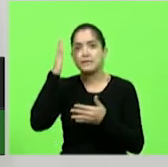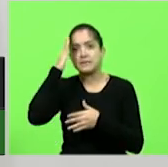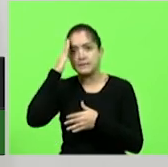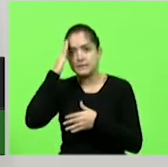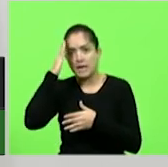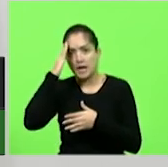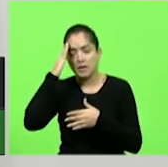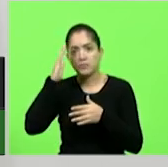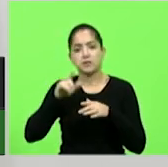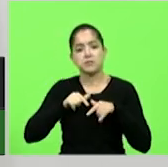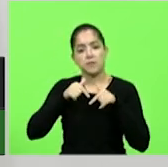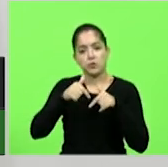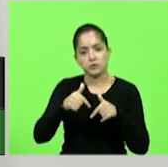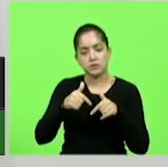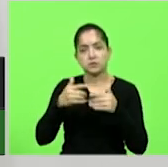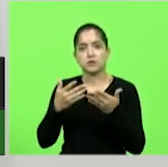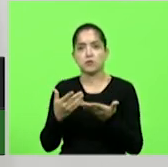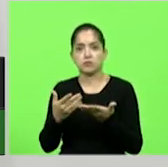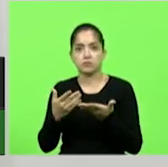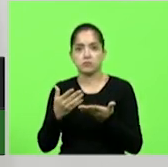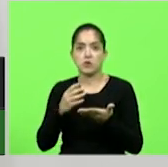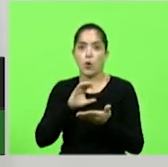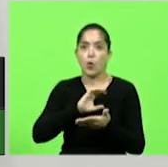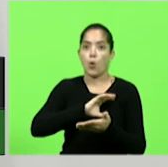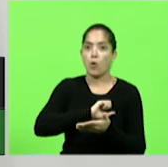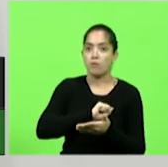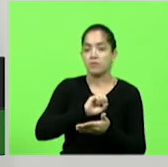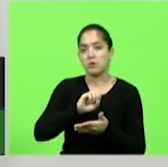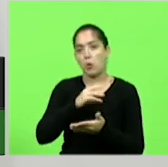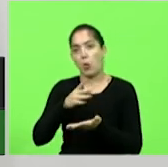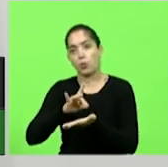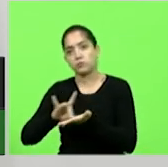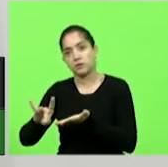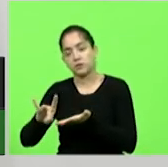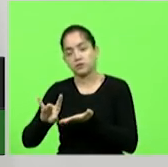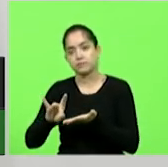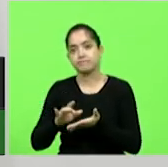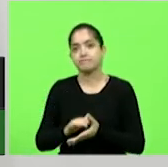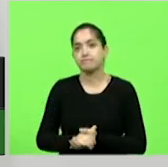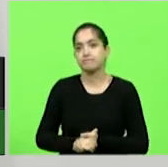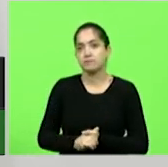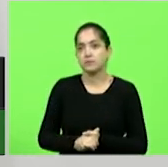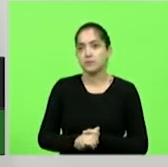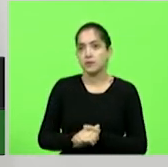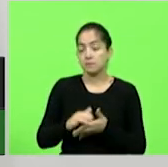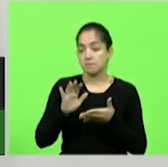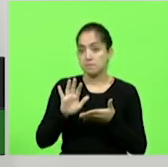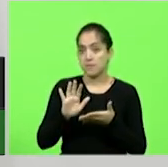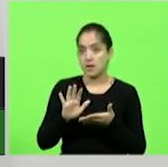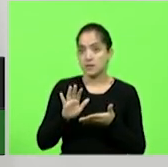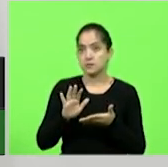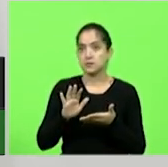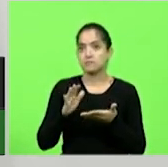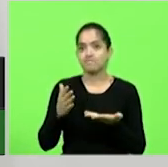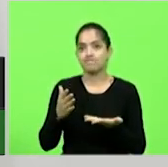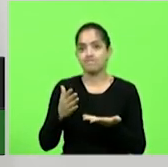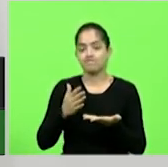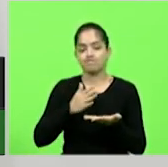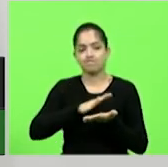minha posição. Ou me amem, ou me odeiem, mas sabem bem a minha posição. Mas gostaria que deixar o meu